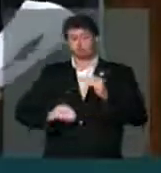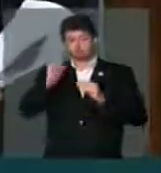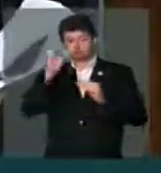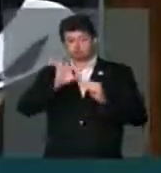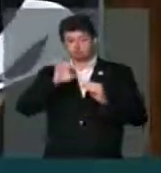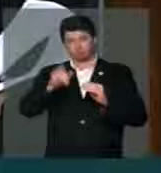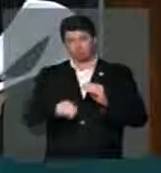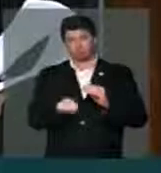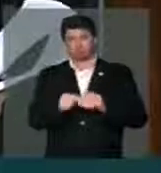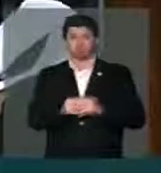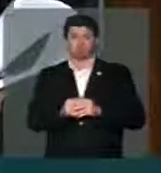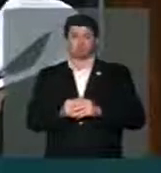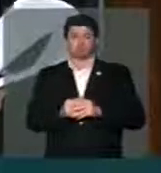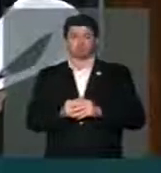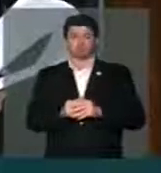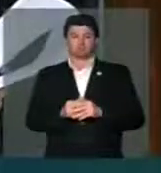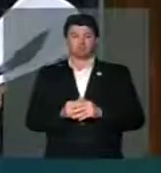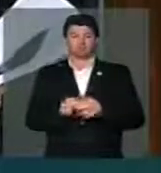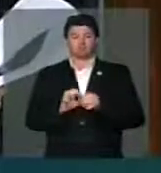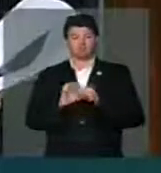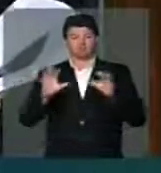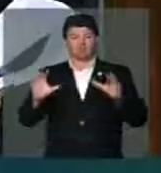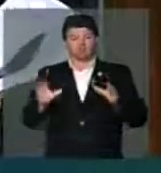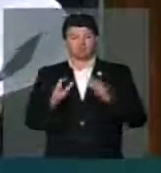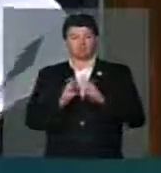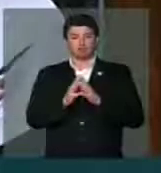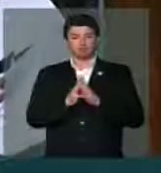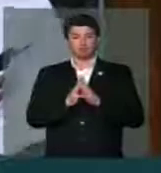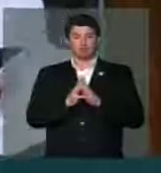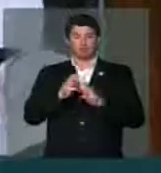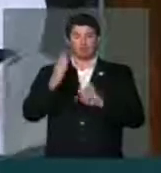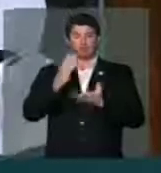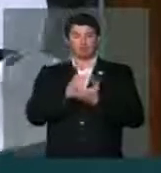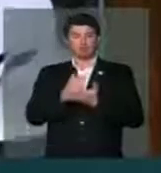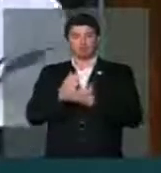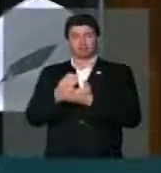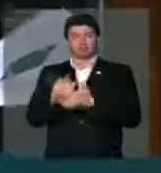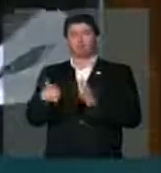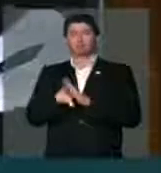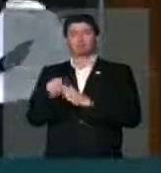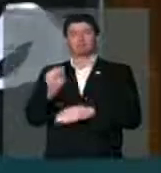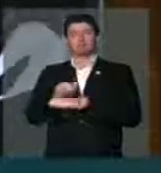percentual significativo. A liberação das parcelas dos depósitos